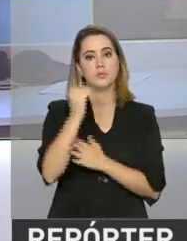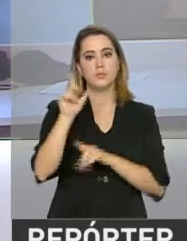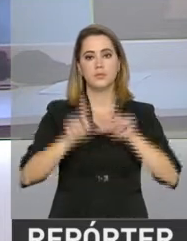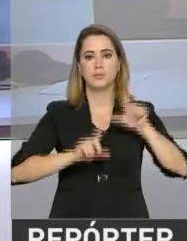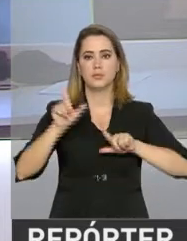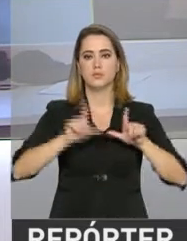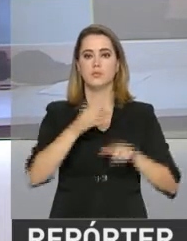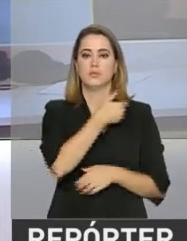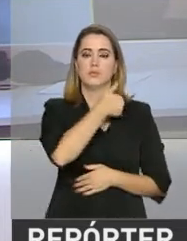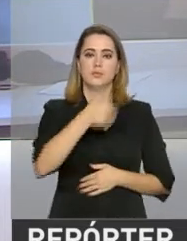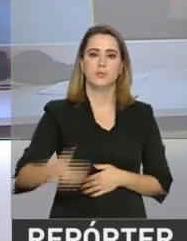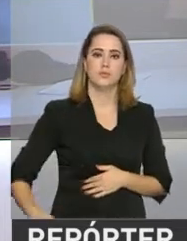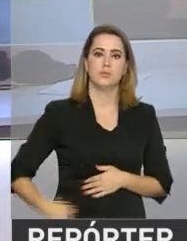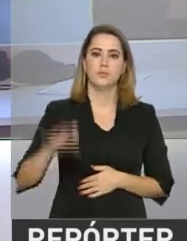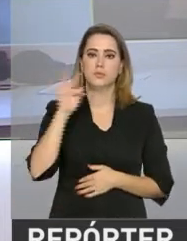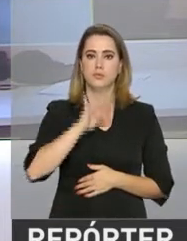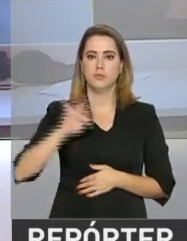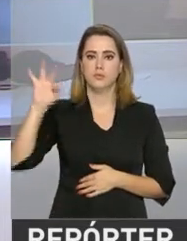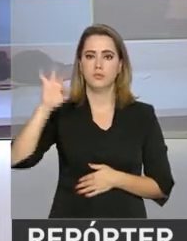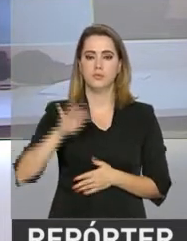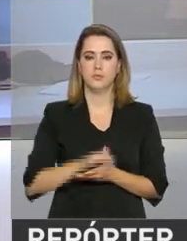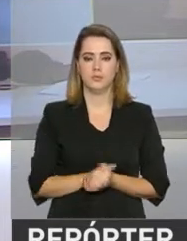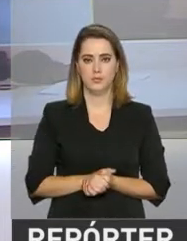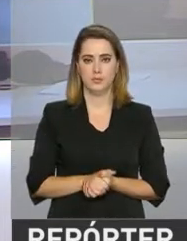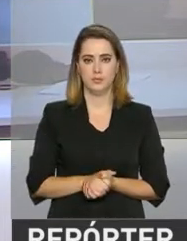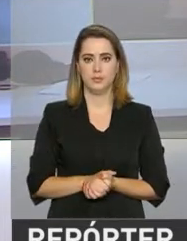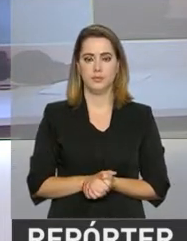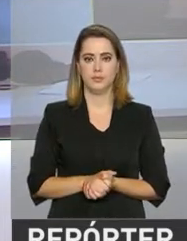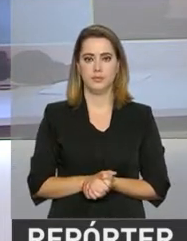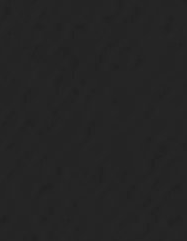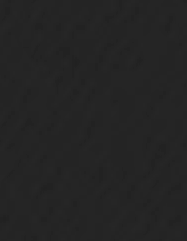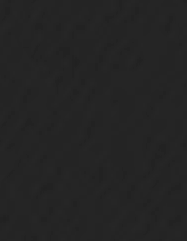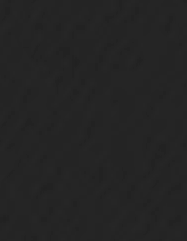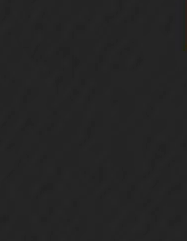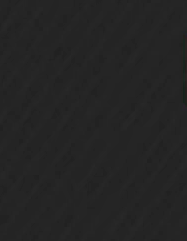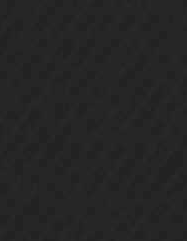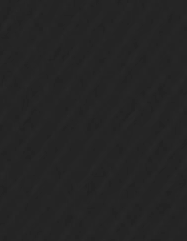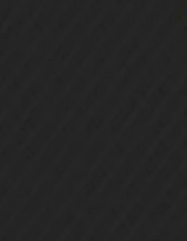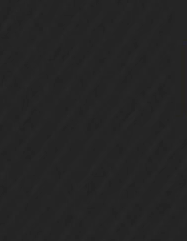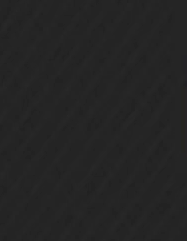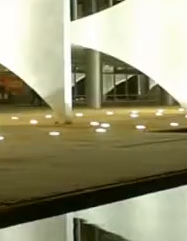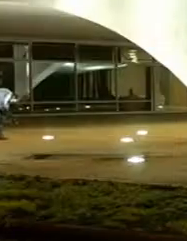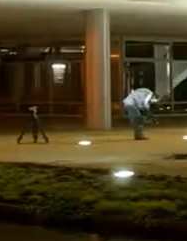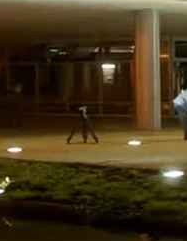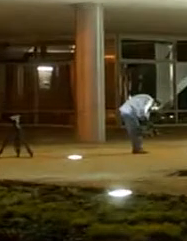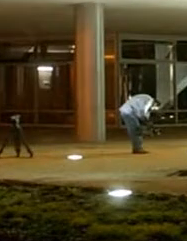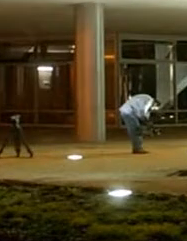Continue com a gente aqui na NBR, a TV do Governo Federal.